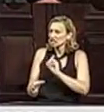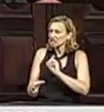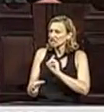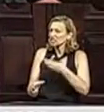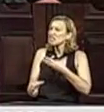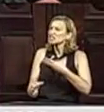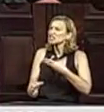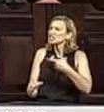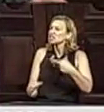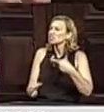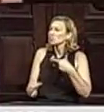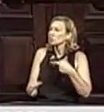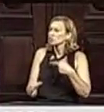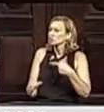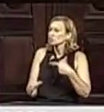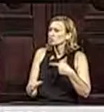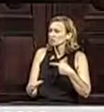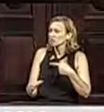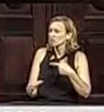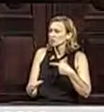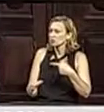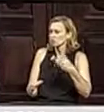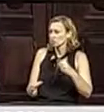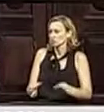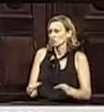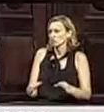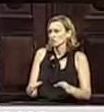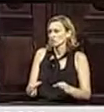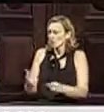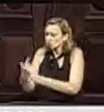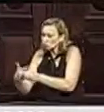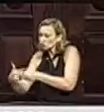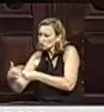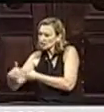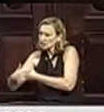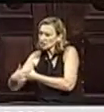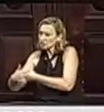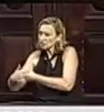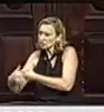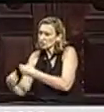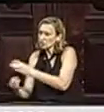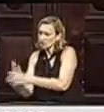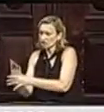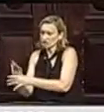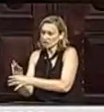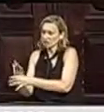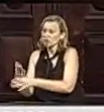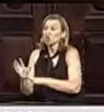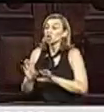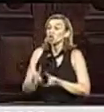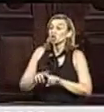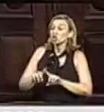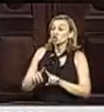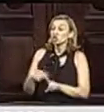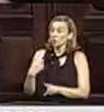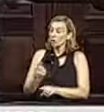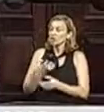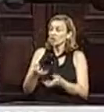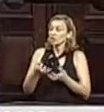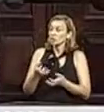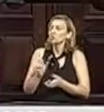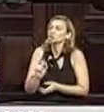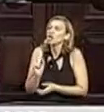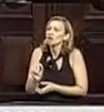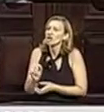municípios produtores. Então, o que a gente quer é votar uma lei para dizer para o Estado, o governo